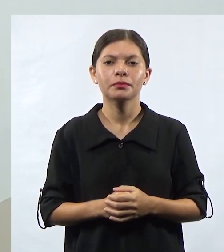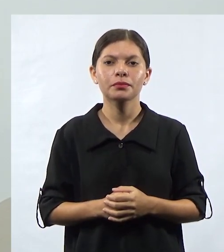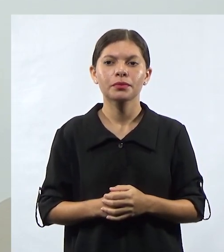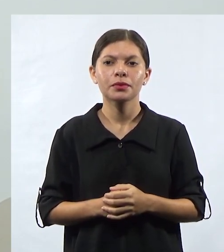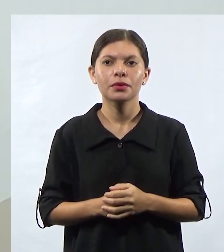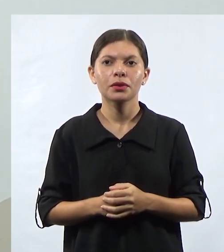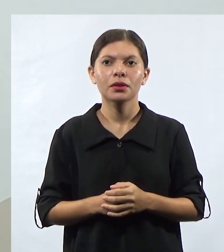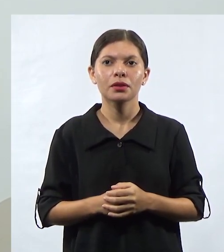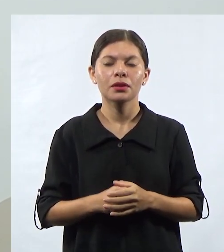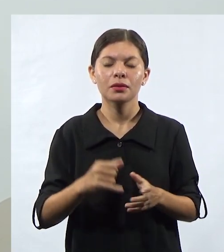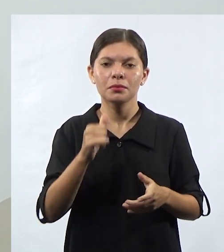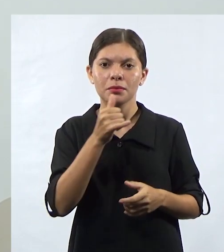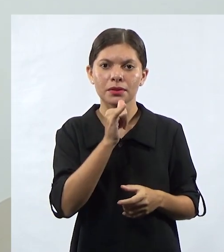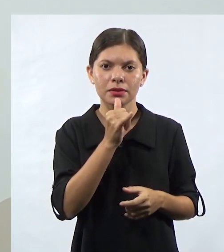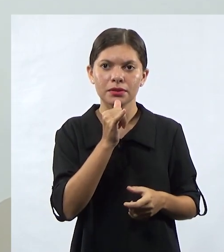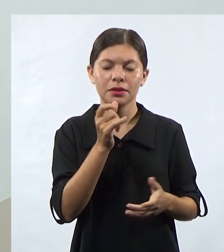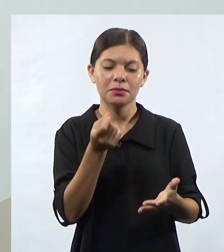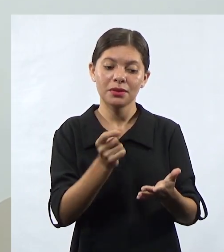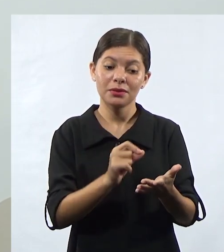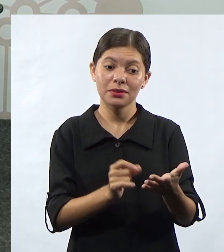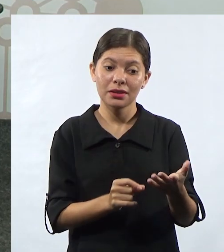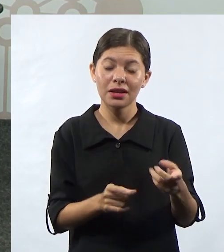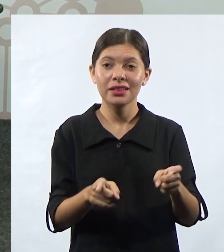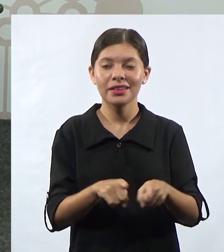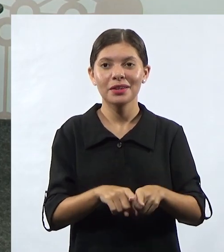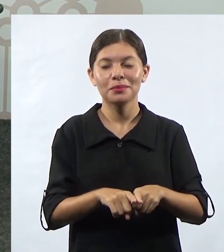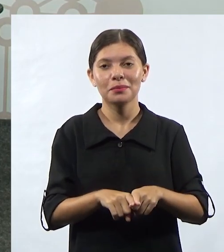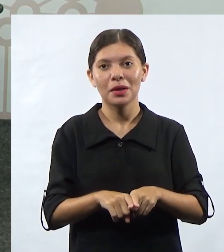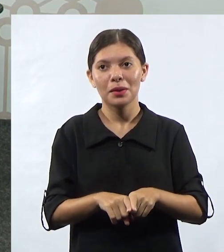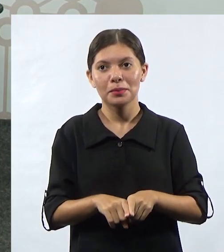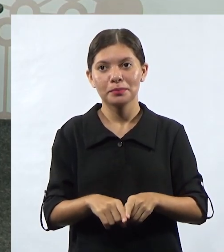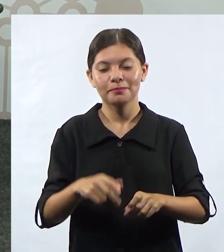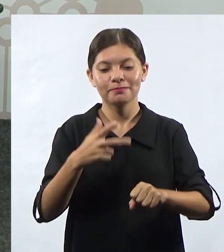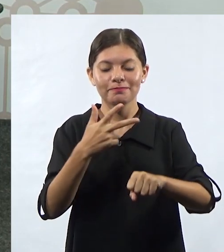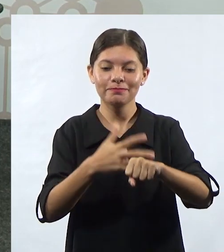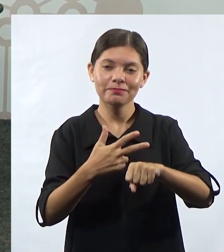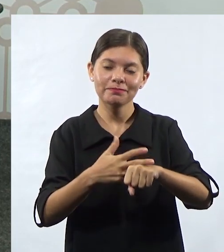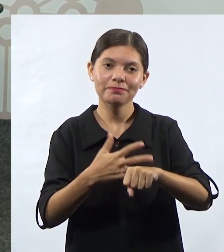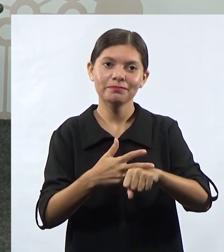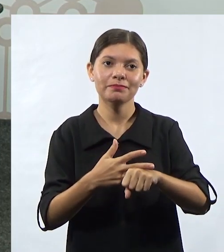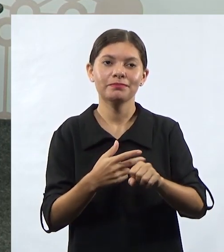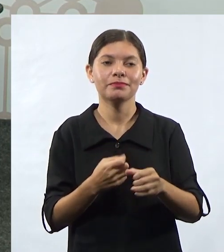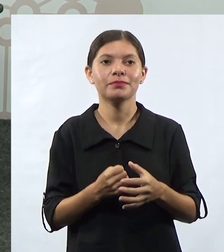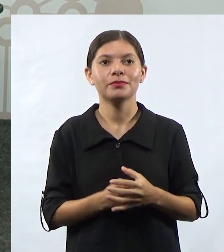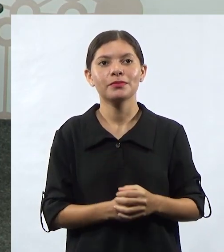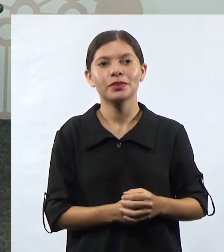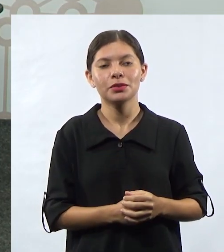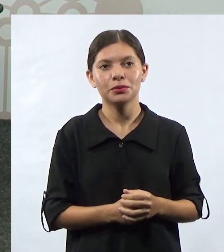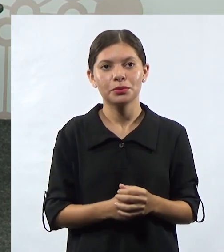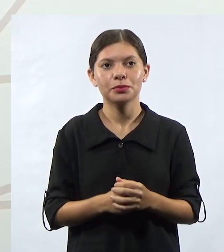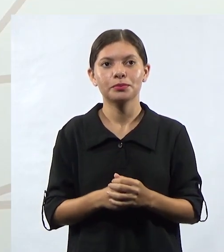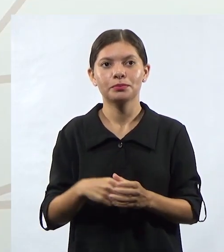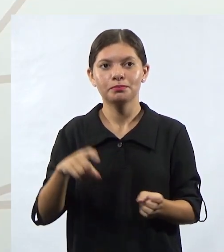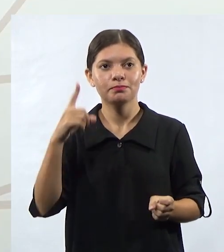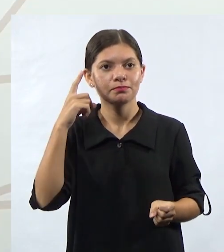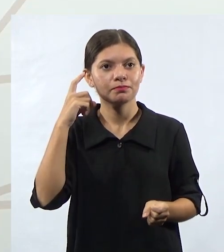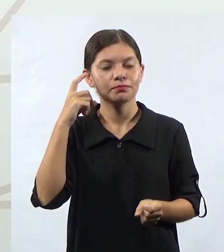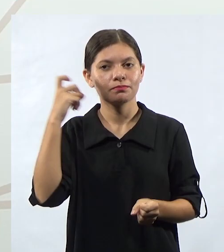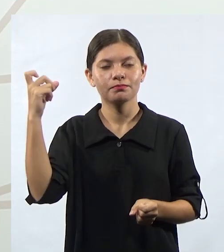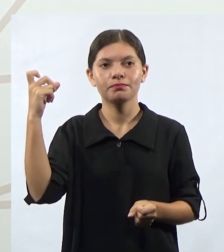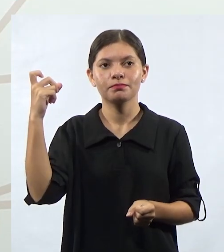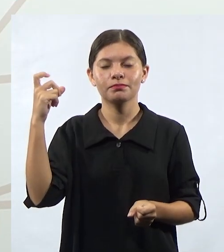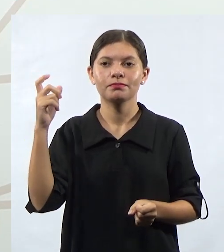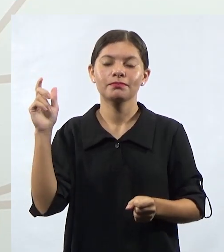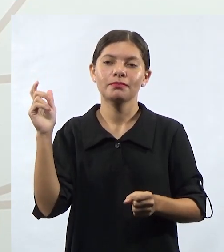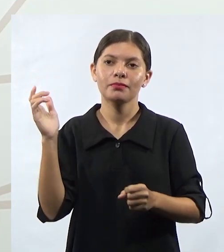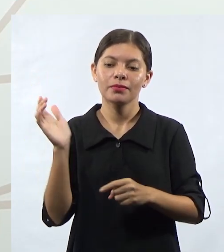tomar nota, você pode gravar. Era isso que eu ia perguntar, professora. É possível também fazer gravação de áudio e também vídeo,